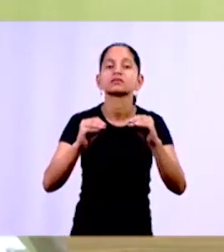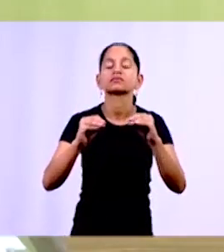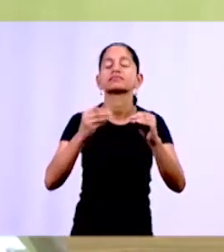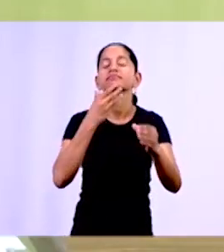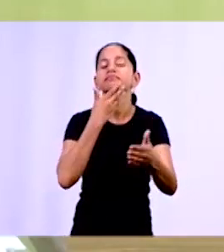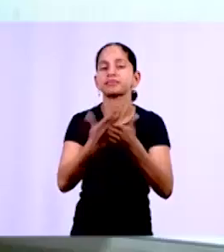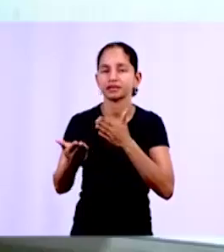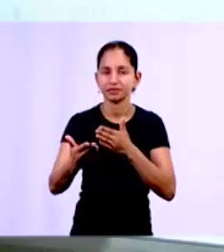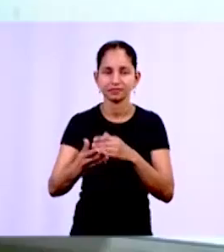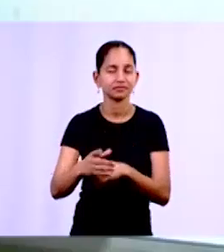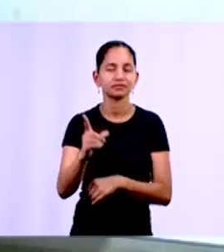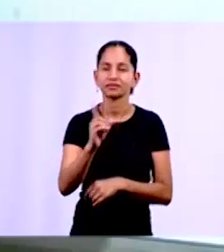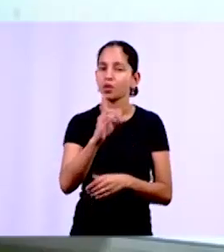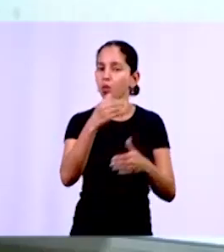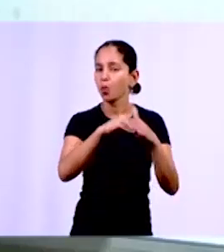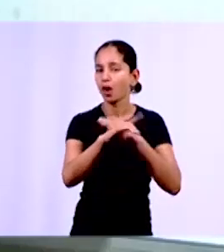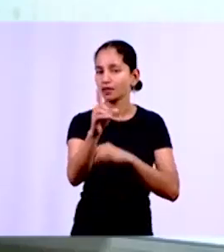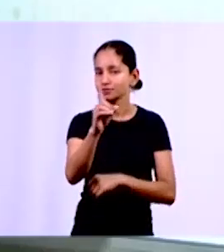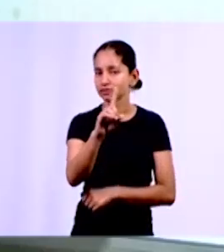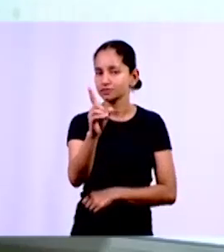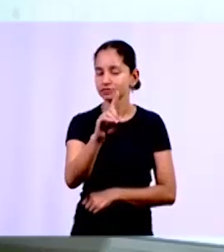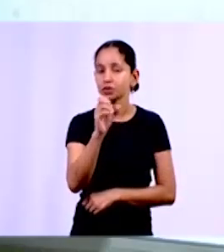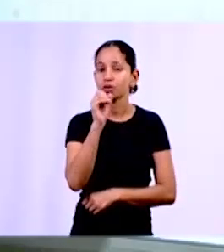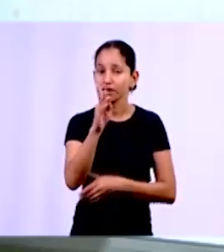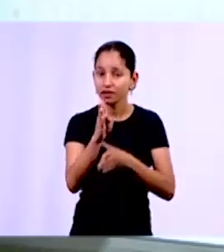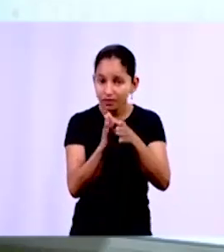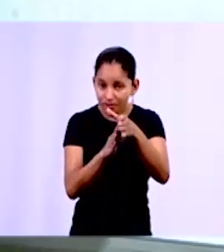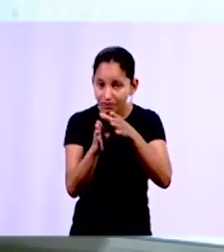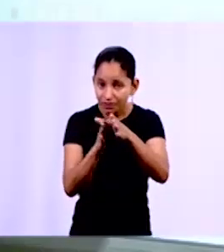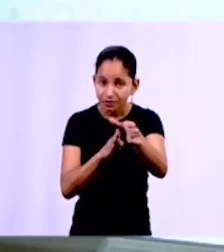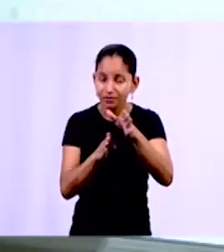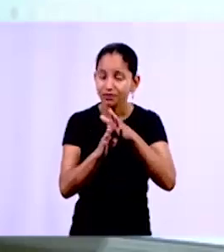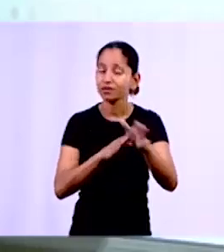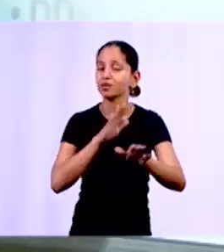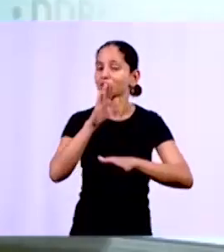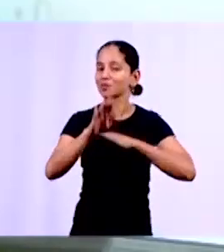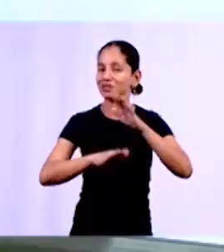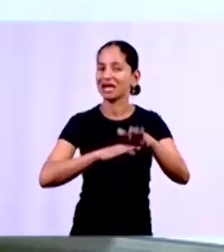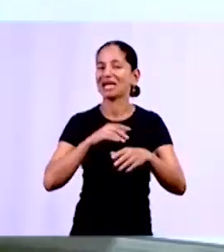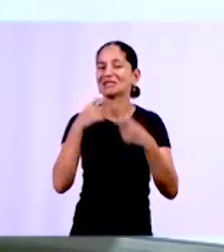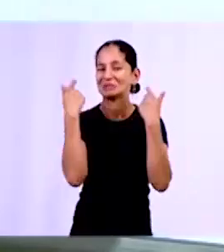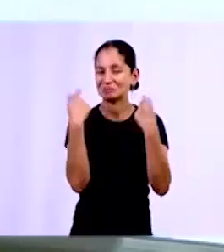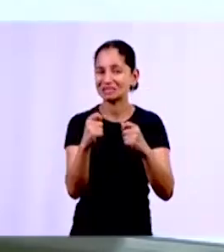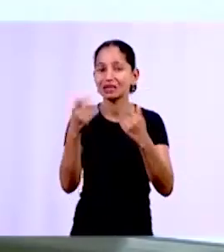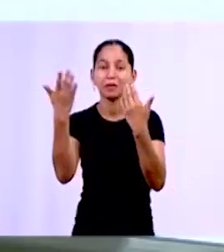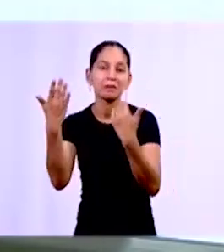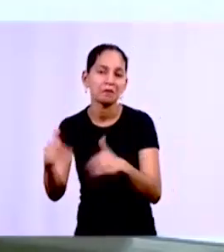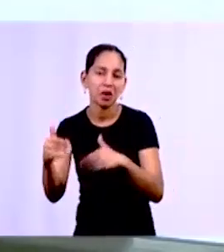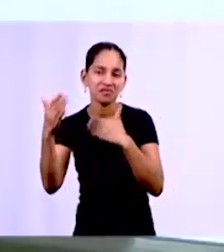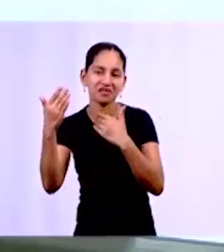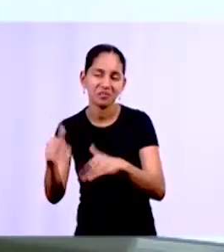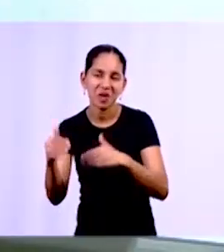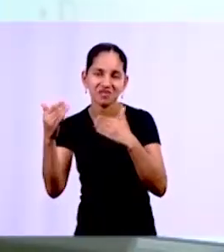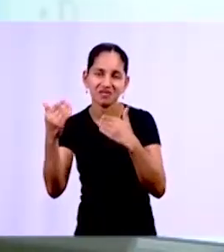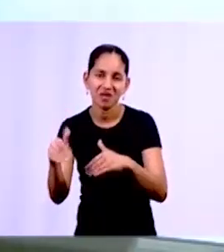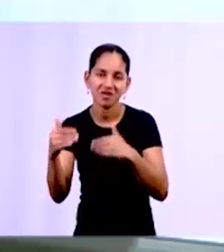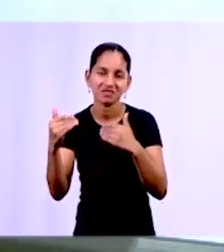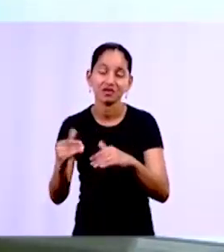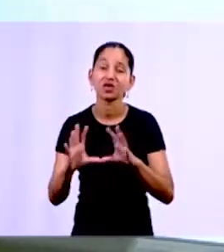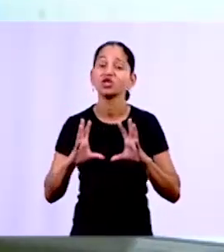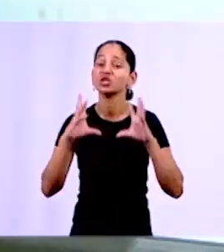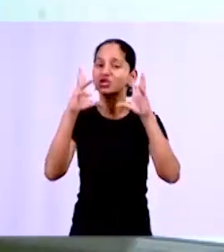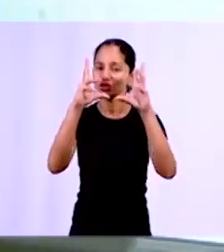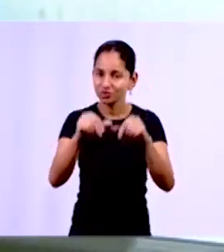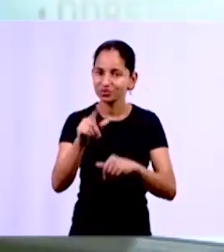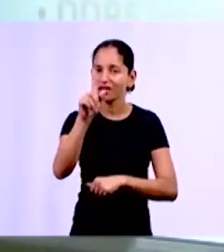sua máquina. Professor, gente, isso aqui é dica para prova, né, professor? Eu estou falando meio as curiosidades, né, como é que